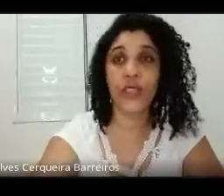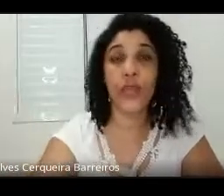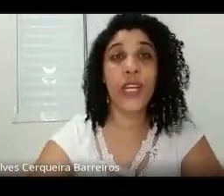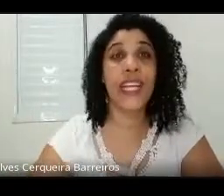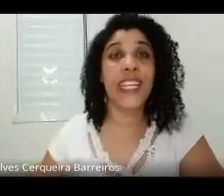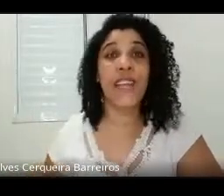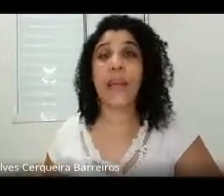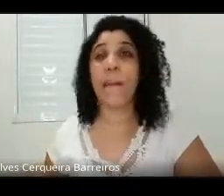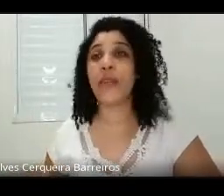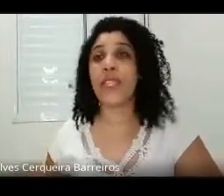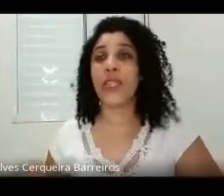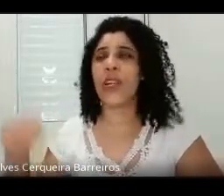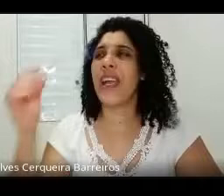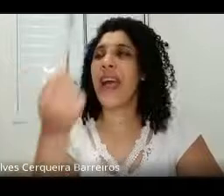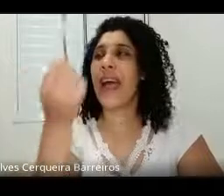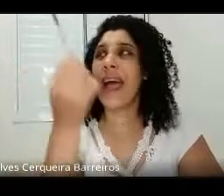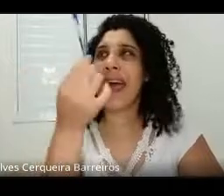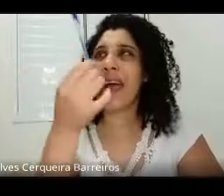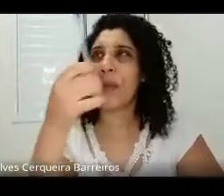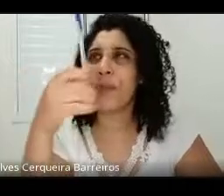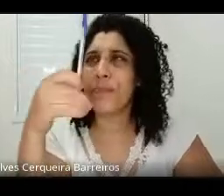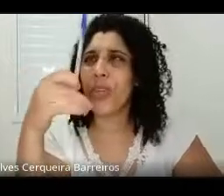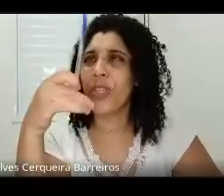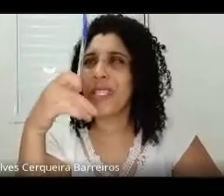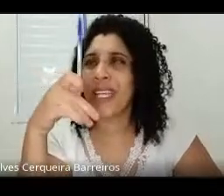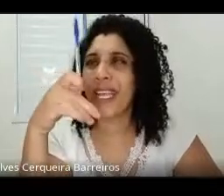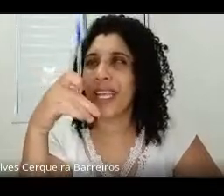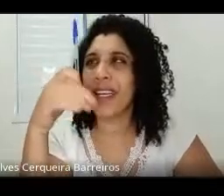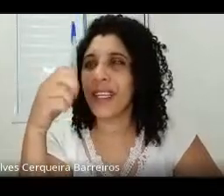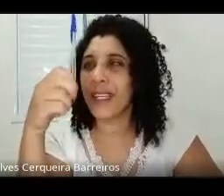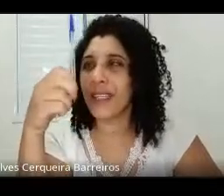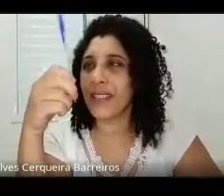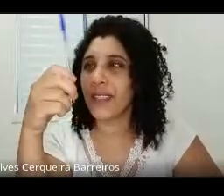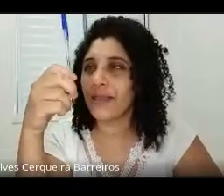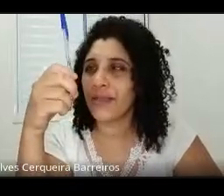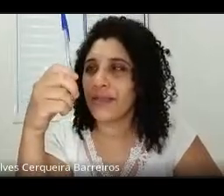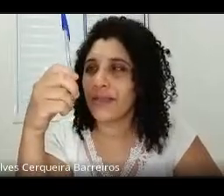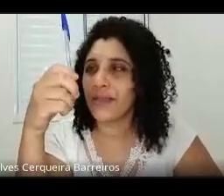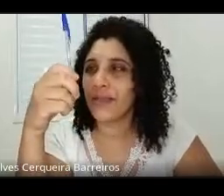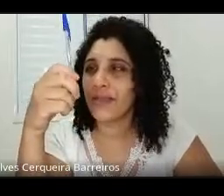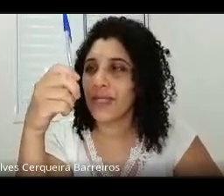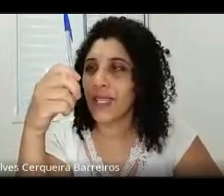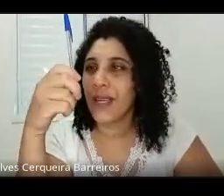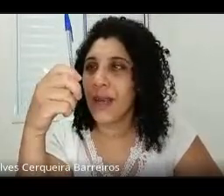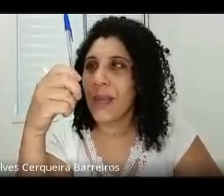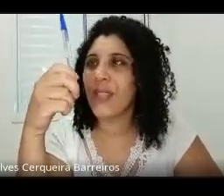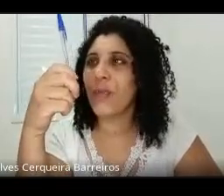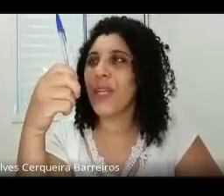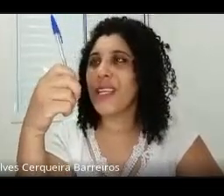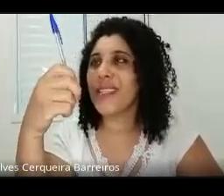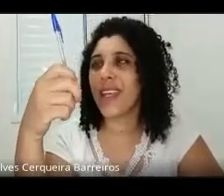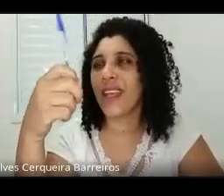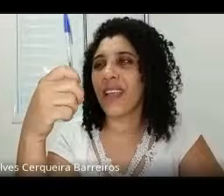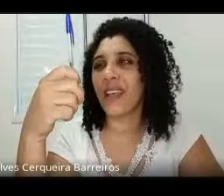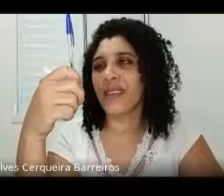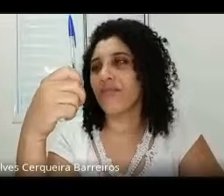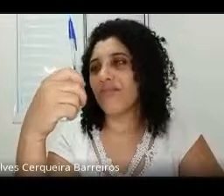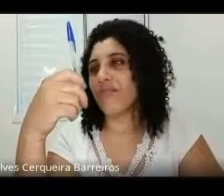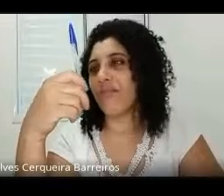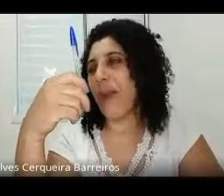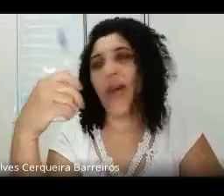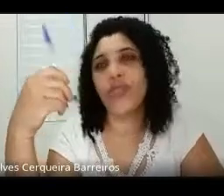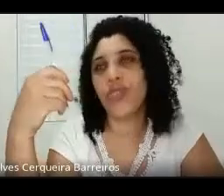objeto novo, então ninguém fica perguntando: ah, por que eu não disse aqui caneta? Mas não poderia